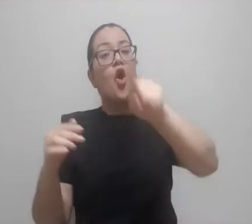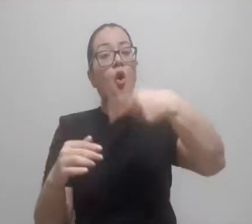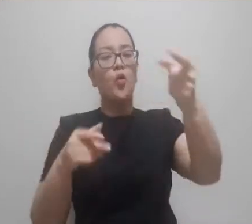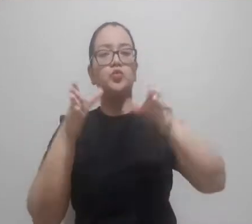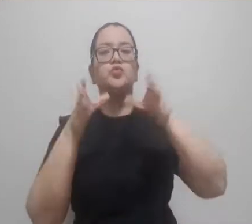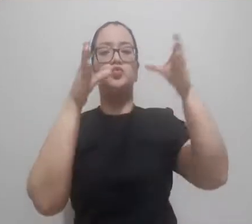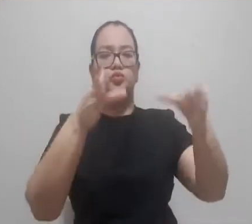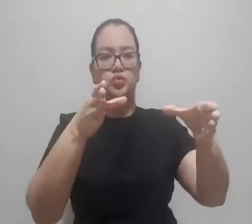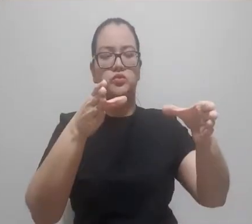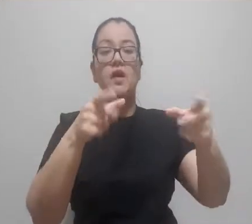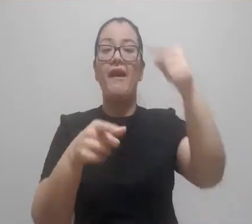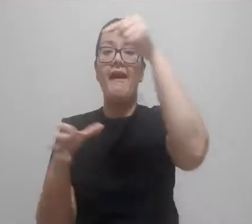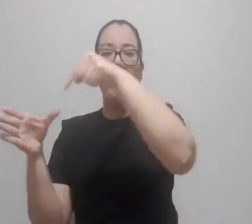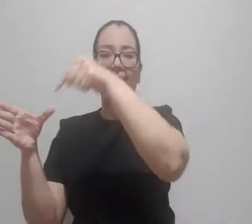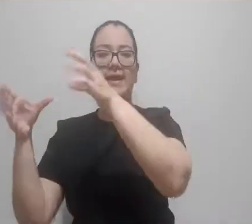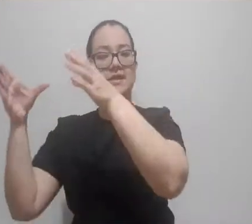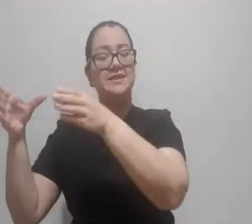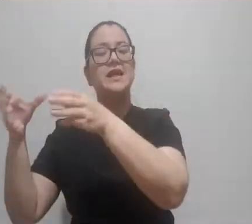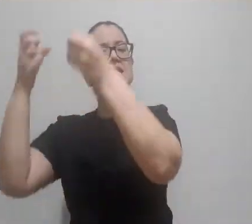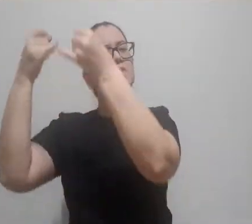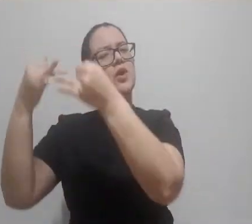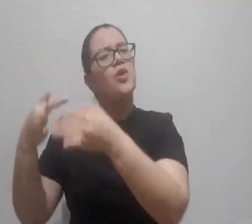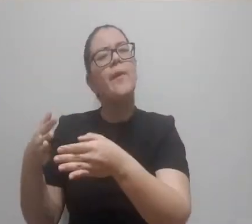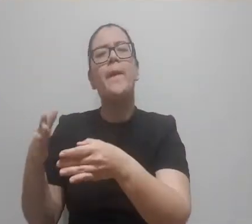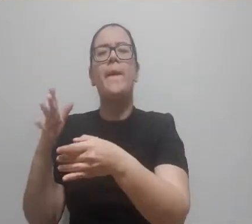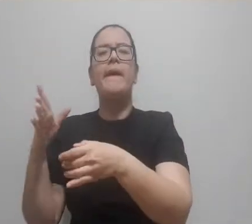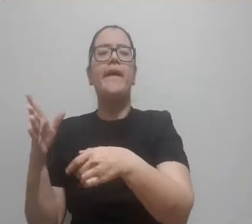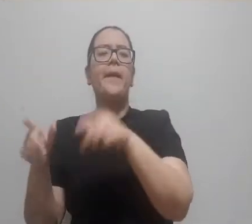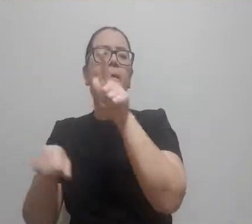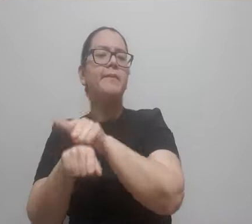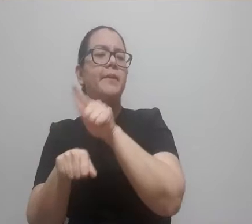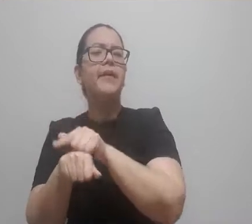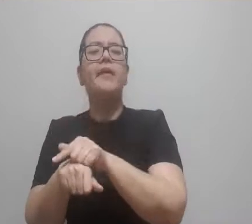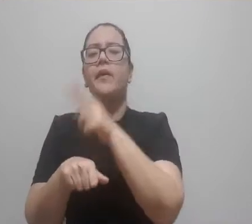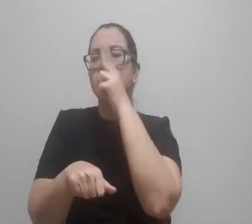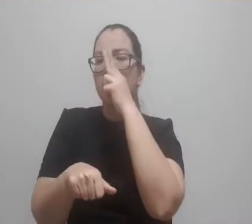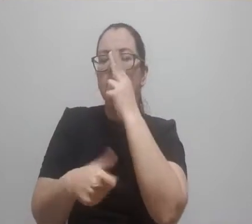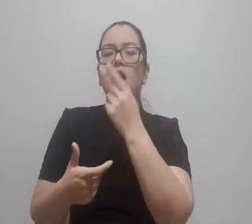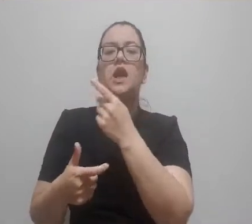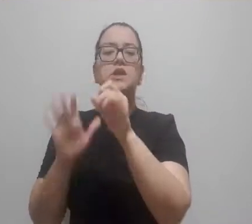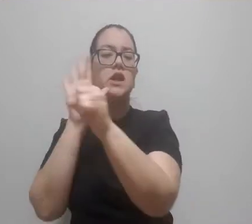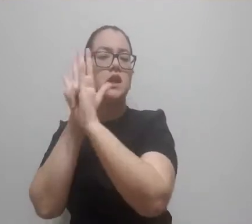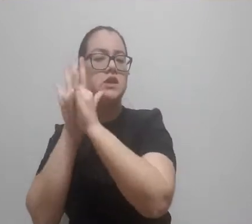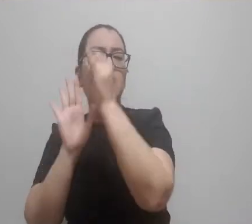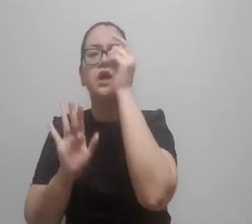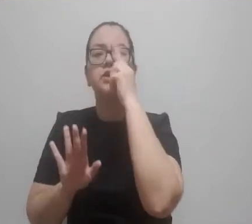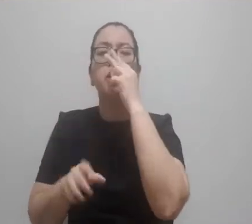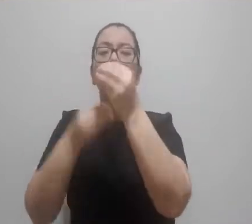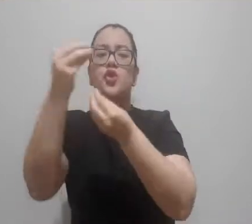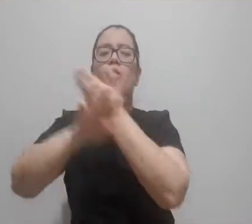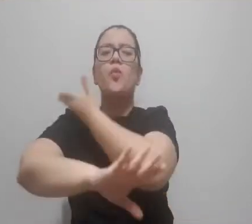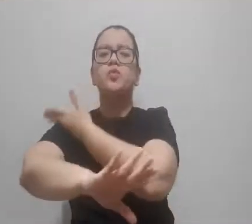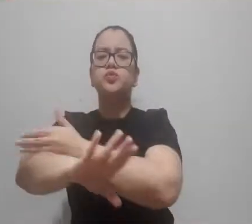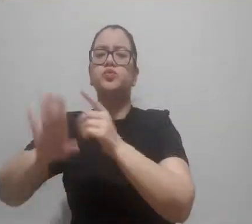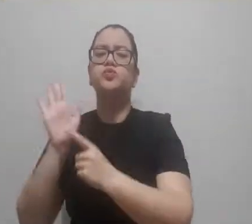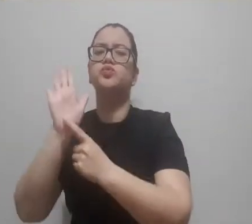identidade, como esse crente deve se manifestar no mundo, que aí é interessante nós analisarmos a nossa vida. Será que é assim